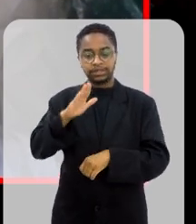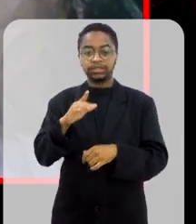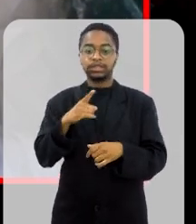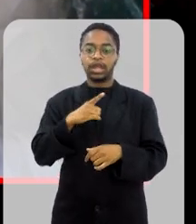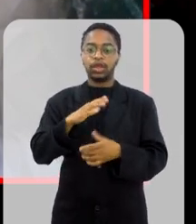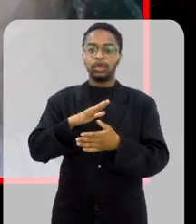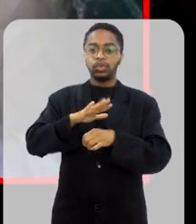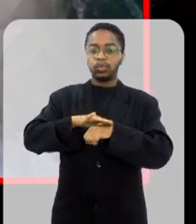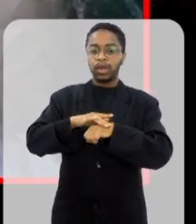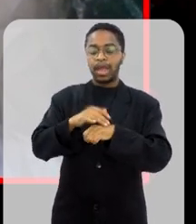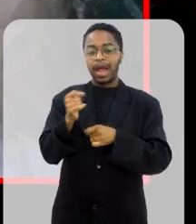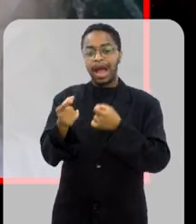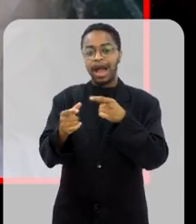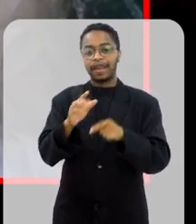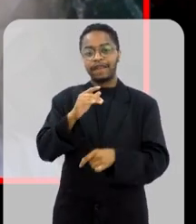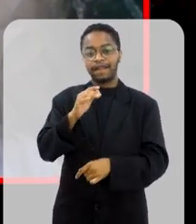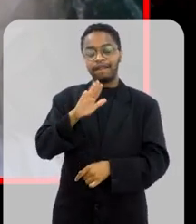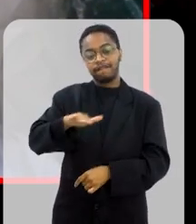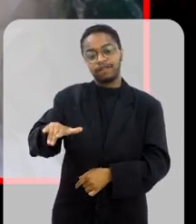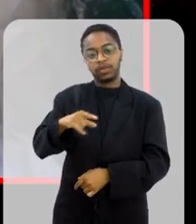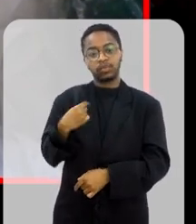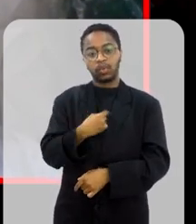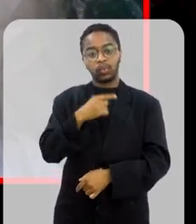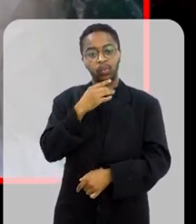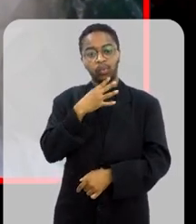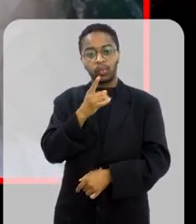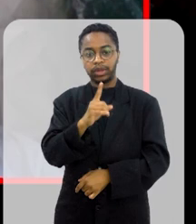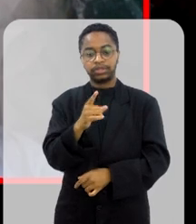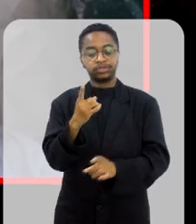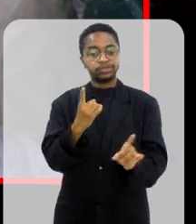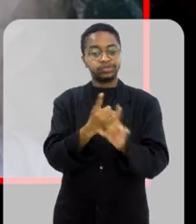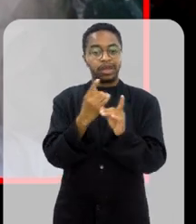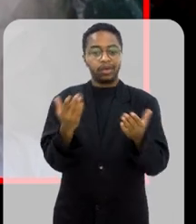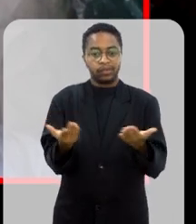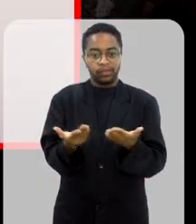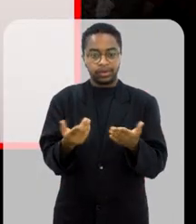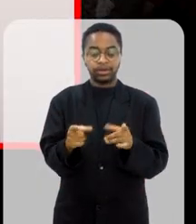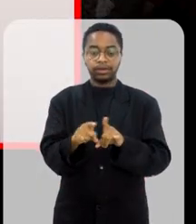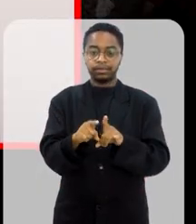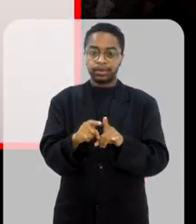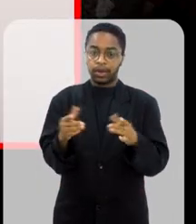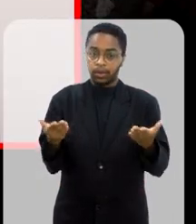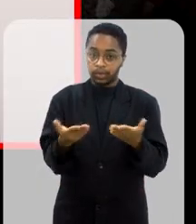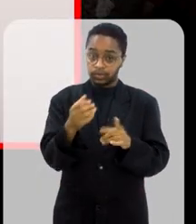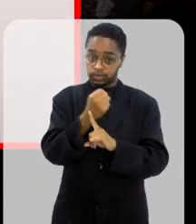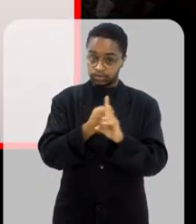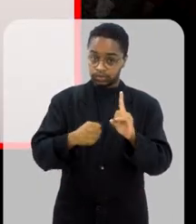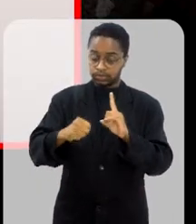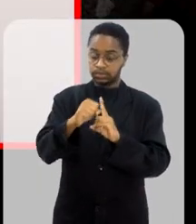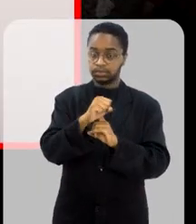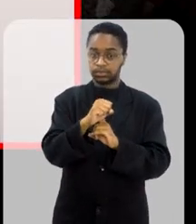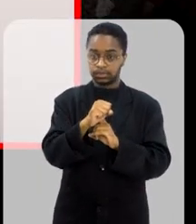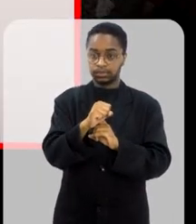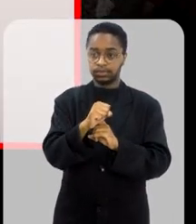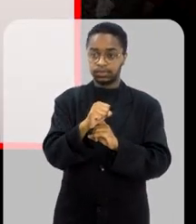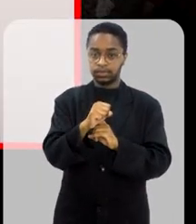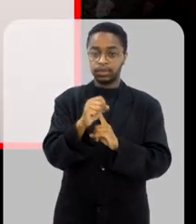mil. Tem doenças raras de infância que nós não conhecemos, que são descobertas agora. E nós, agora na